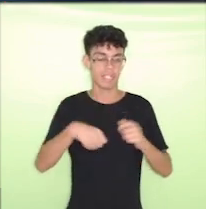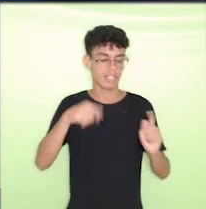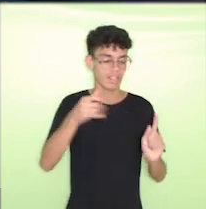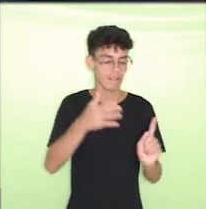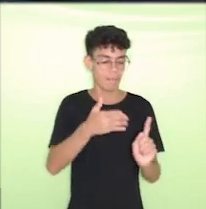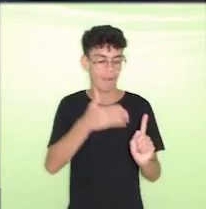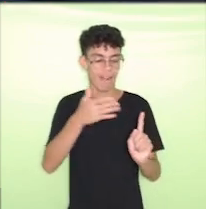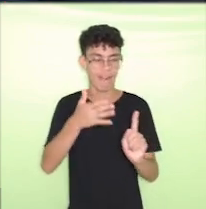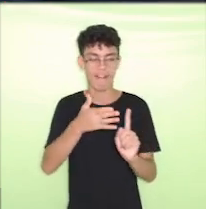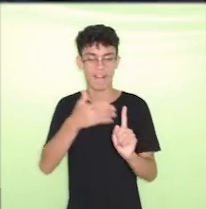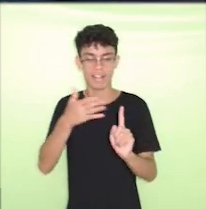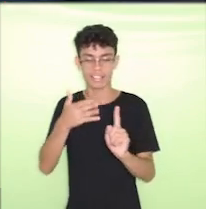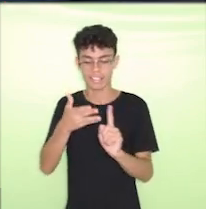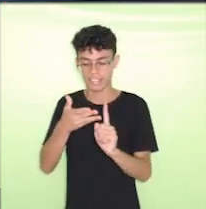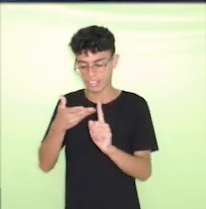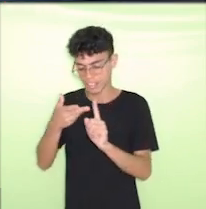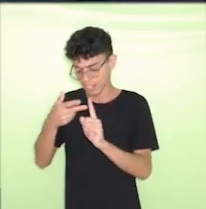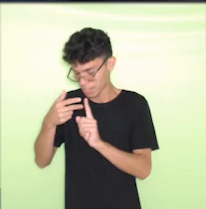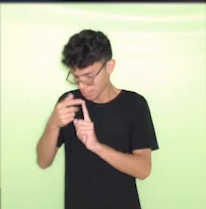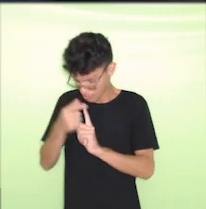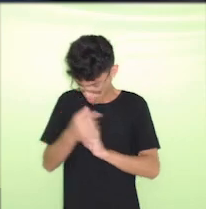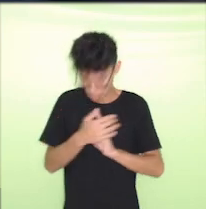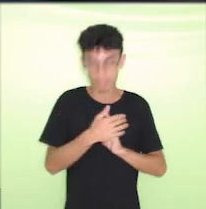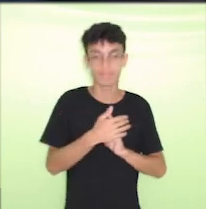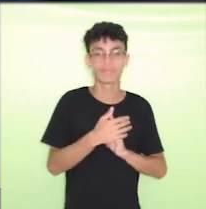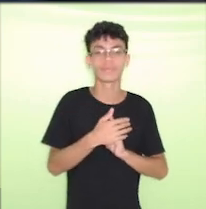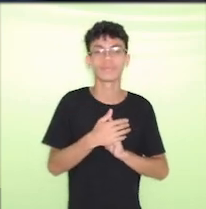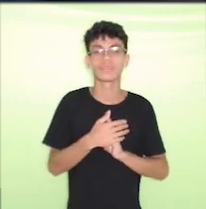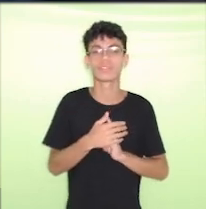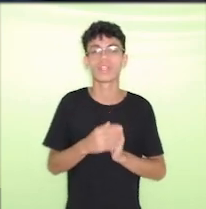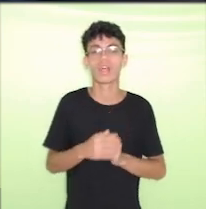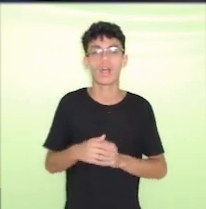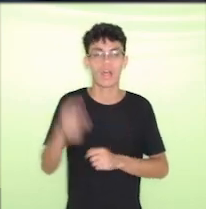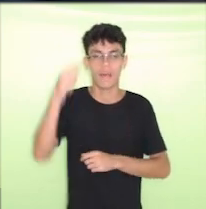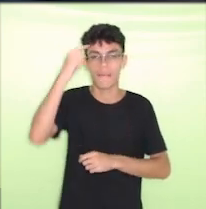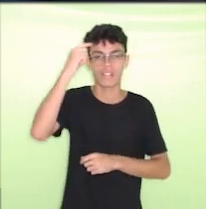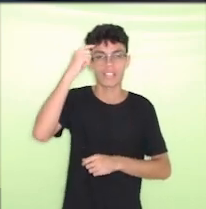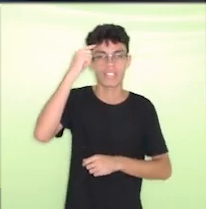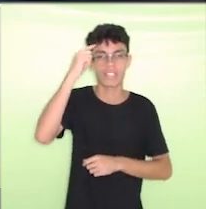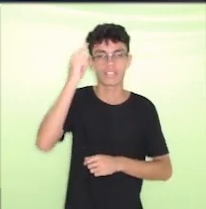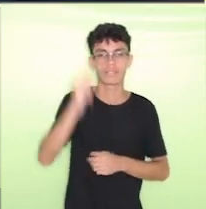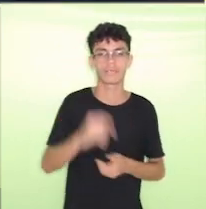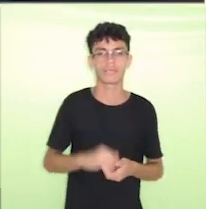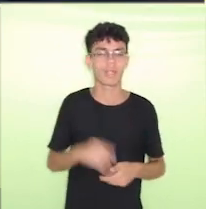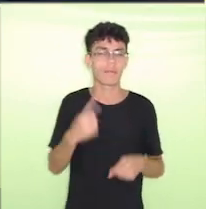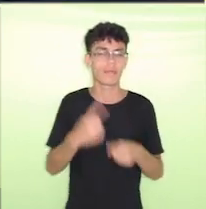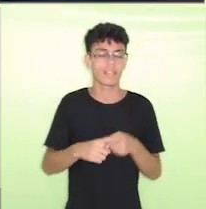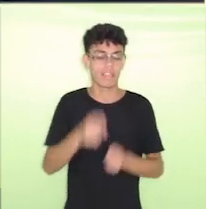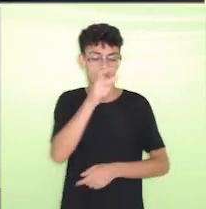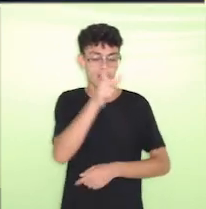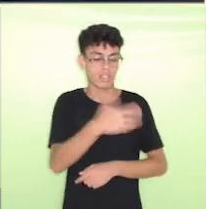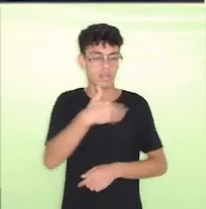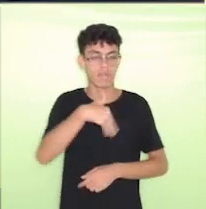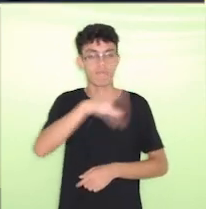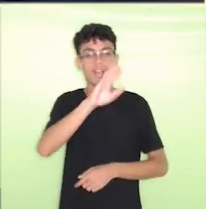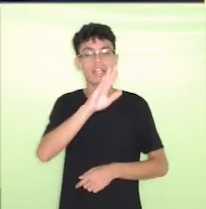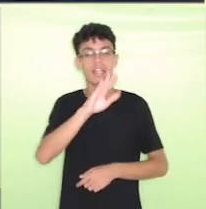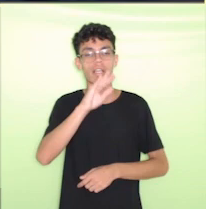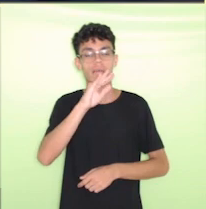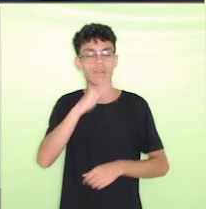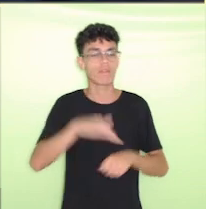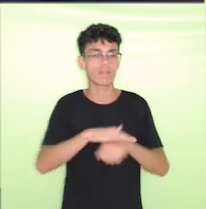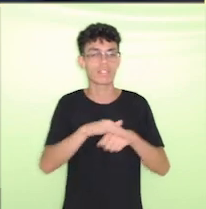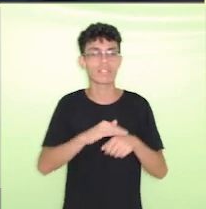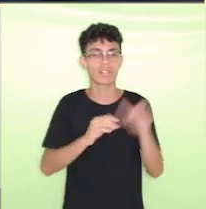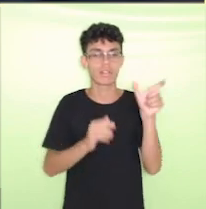com as armas bélicas. Com a cabeça, irmã. Com a cabeça. E por que o senhor mesmo não tenta falar